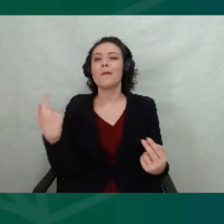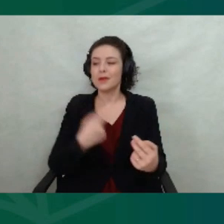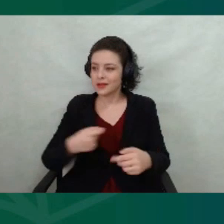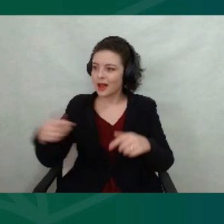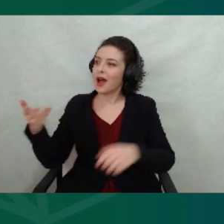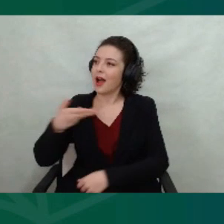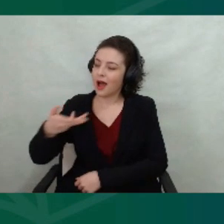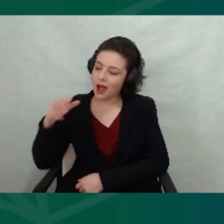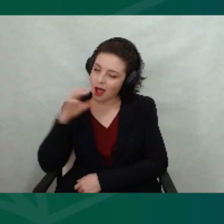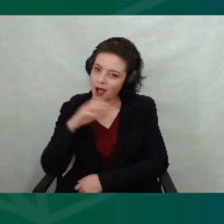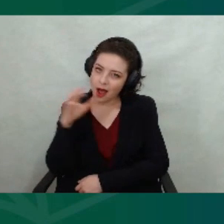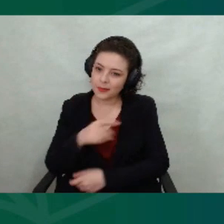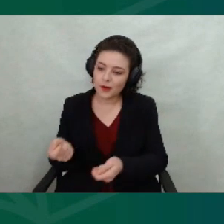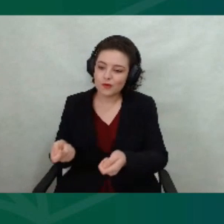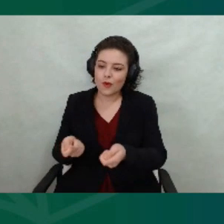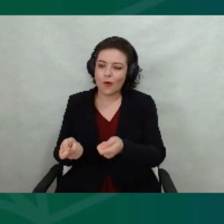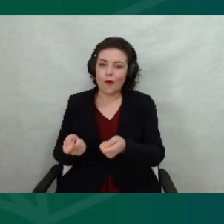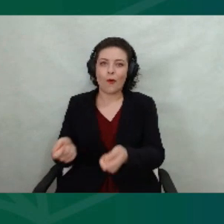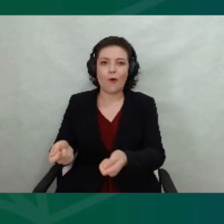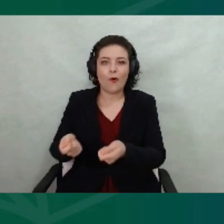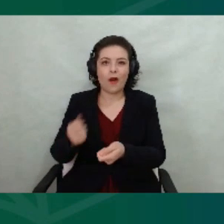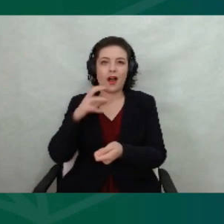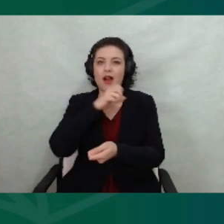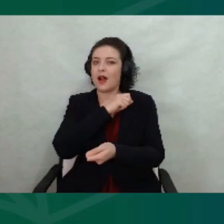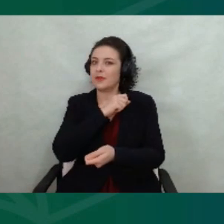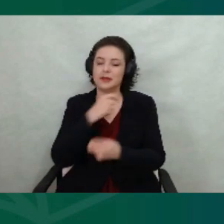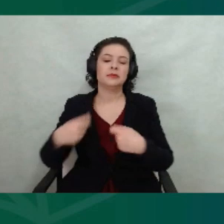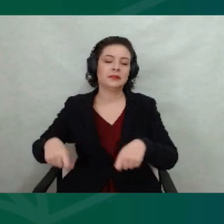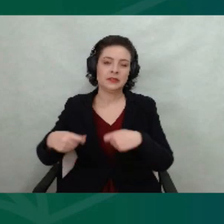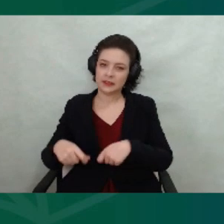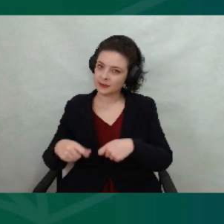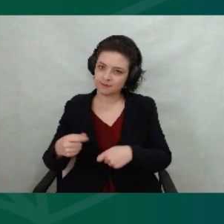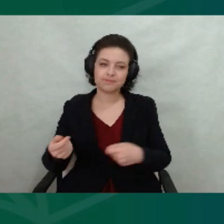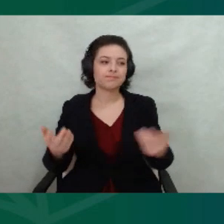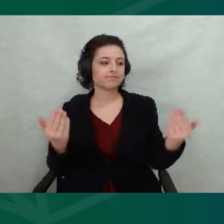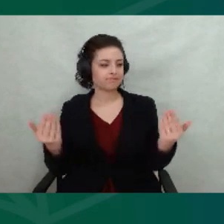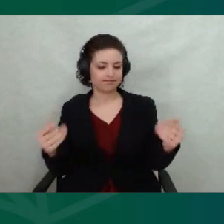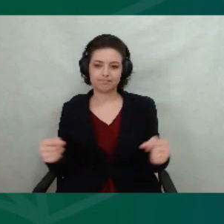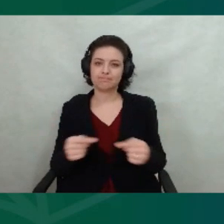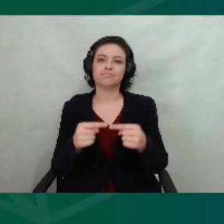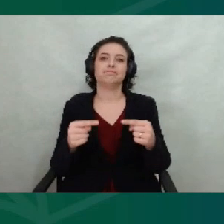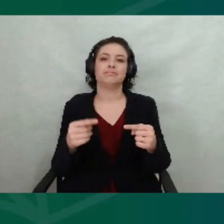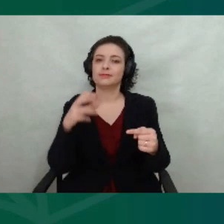uma forma muito, muito rápida, na velocidade da pandemia. Próxima.